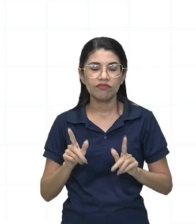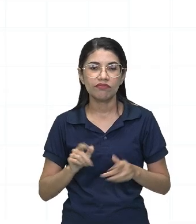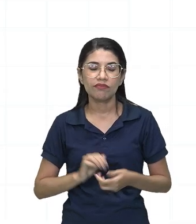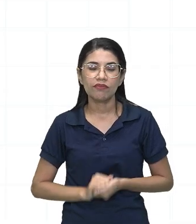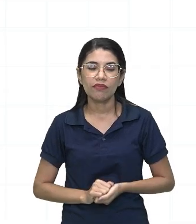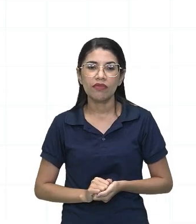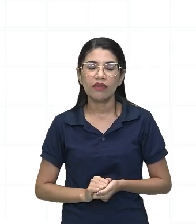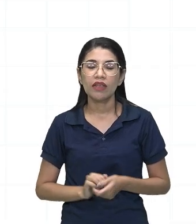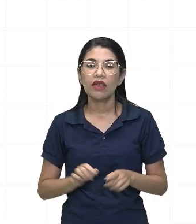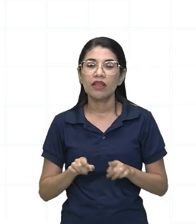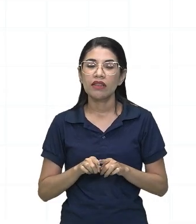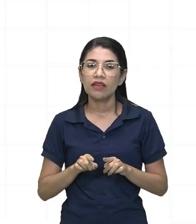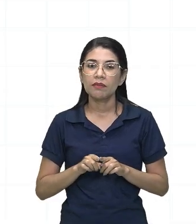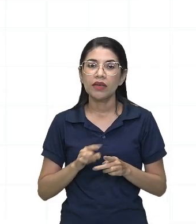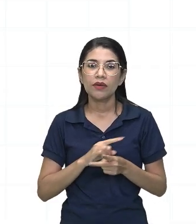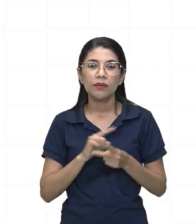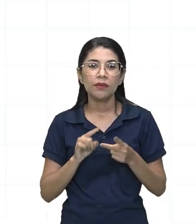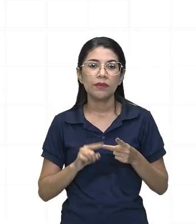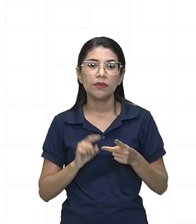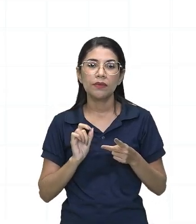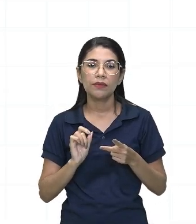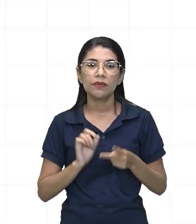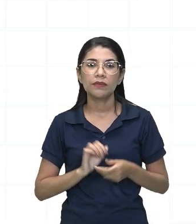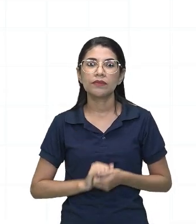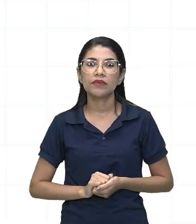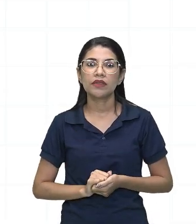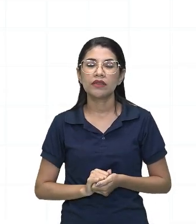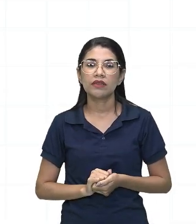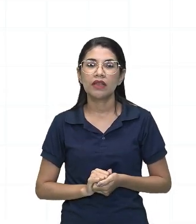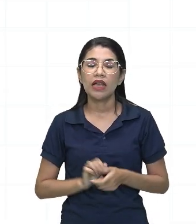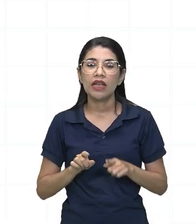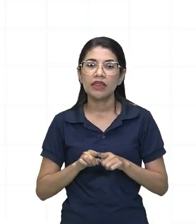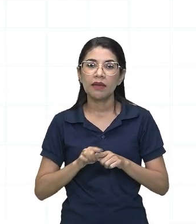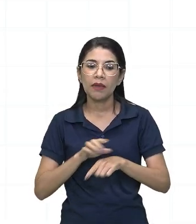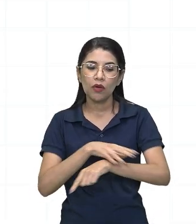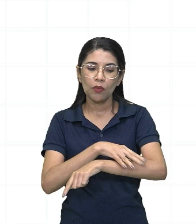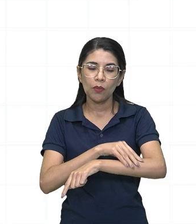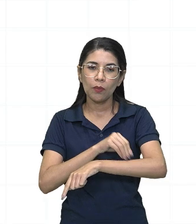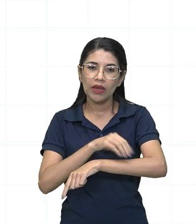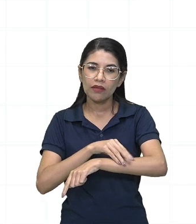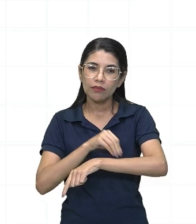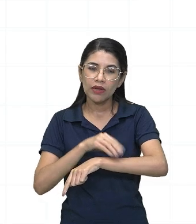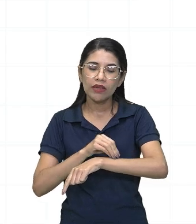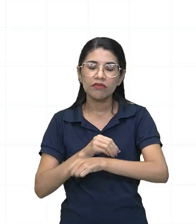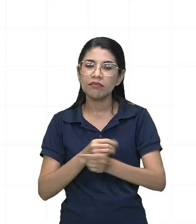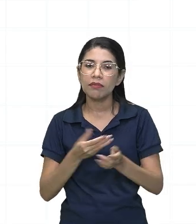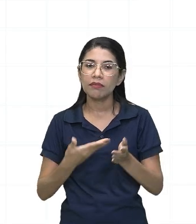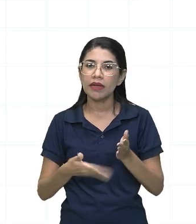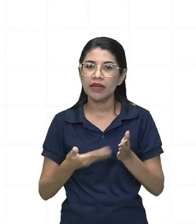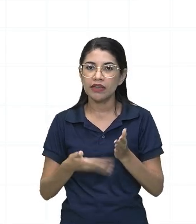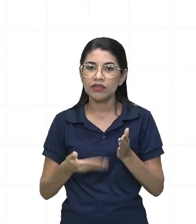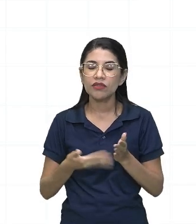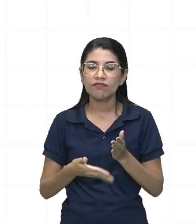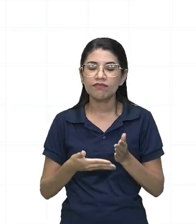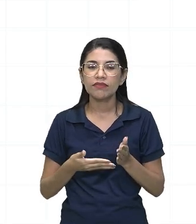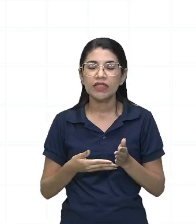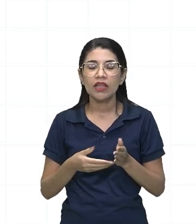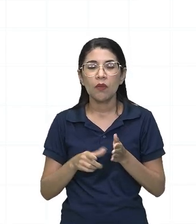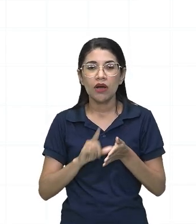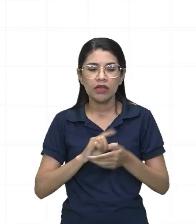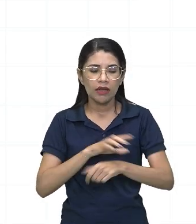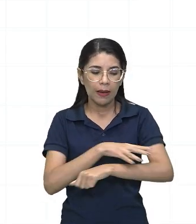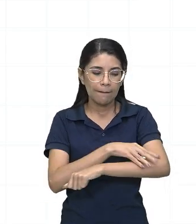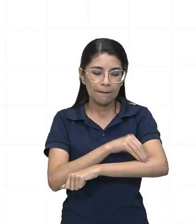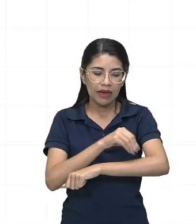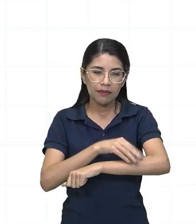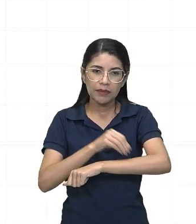das manchas, nós temos aí como sintomas o sumiço de pelos em certas partes do corpo. Então, onde antes tinha pelo,